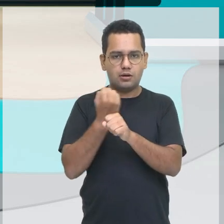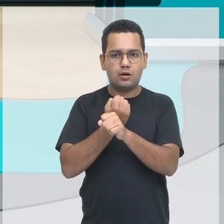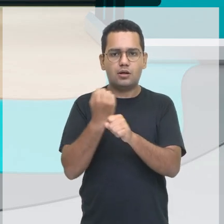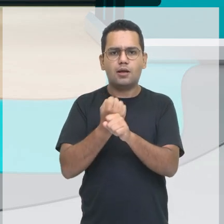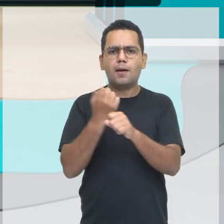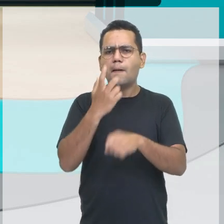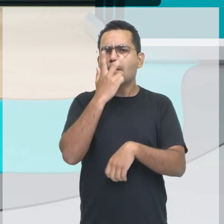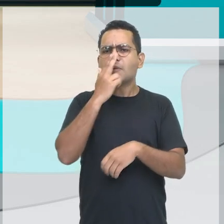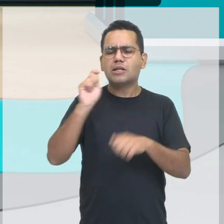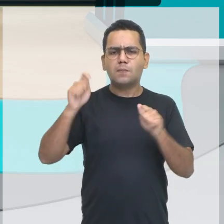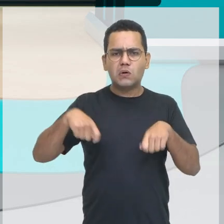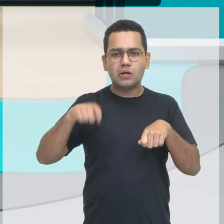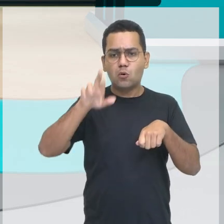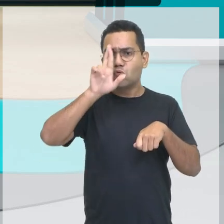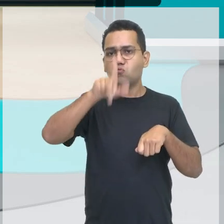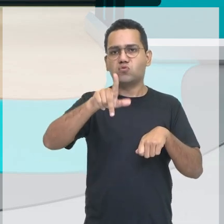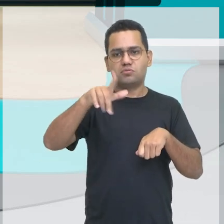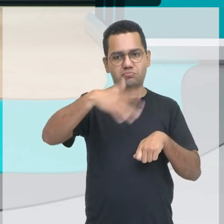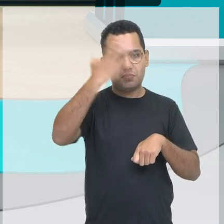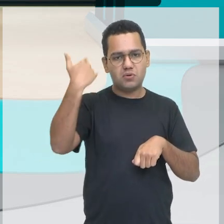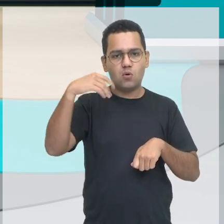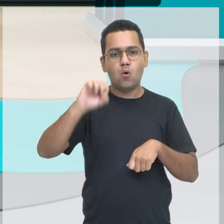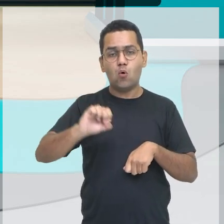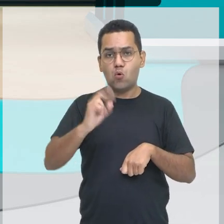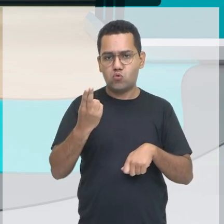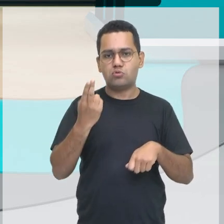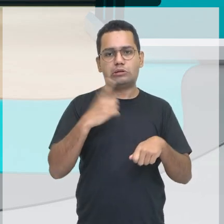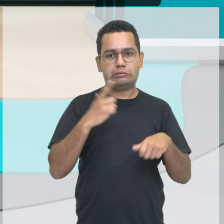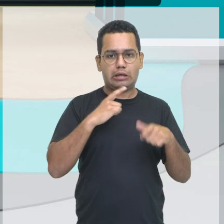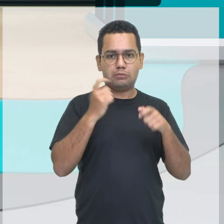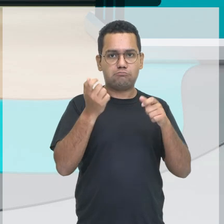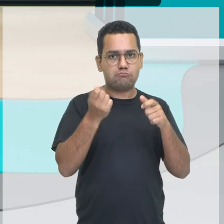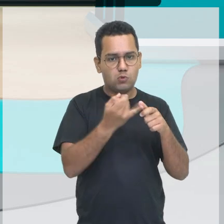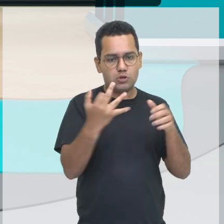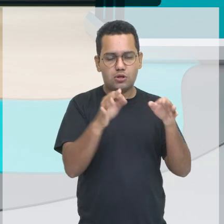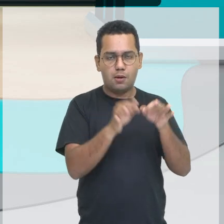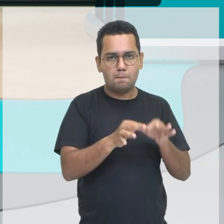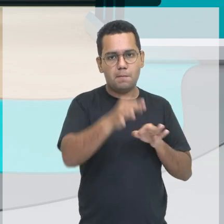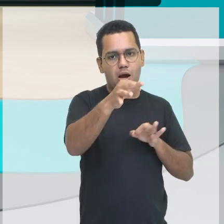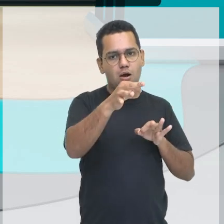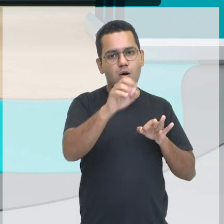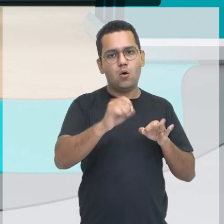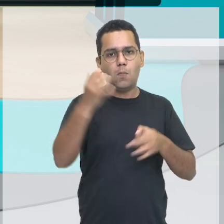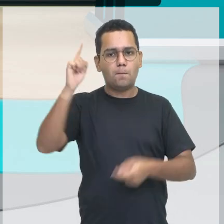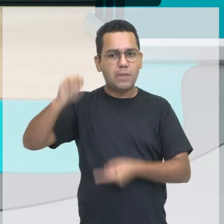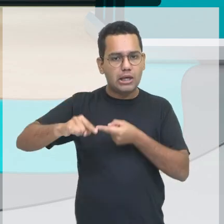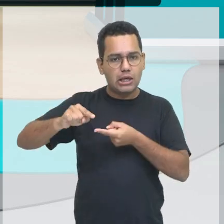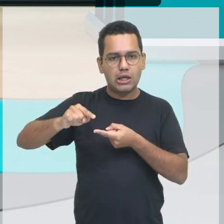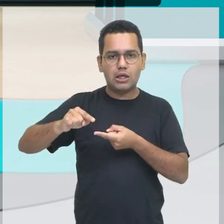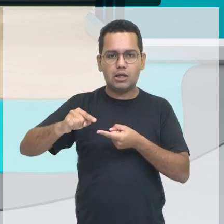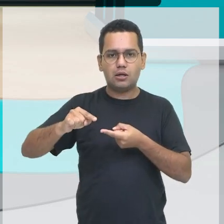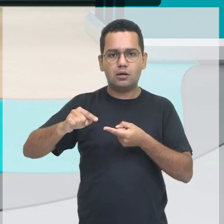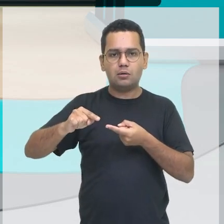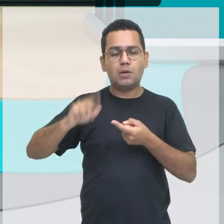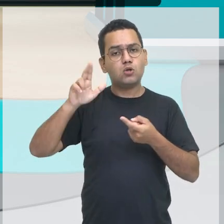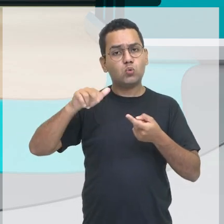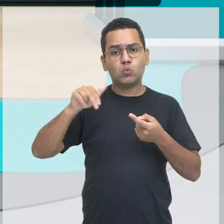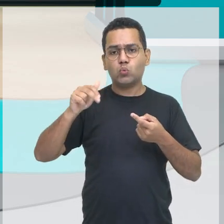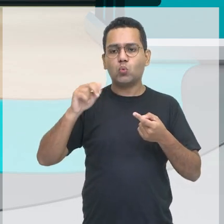com pessoas, ou são muito grandes ou muito pequenas, jamais do tamanho humano.